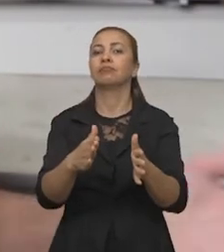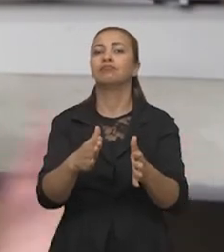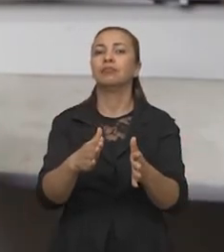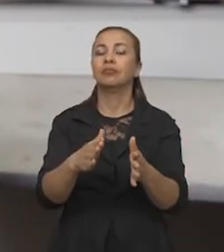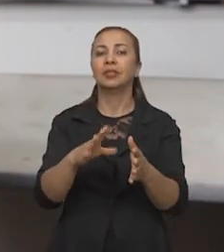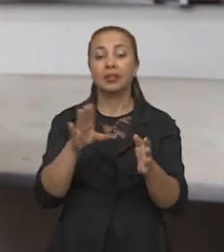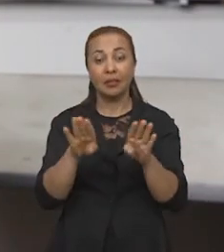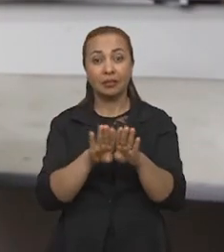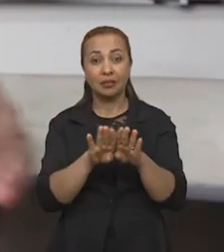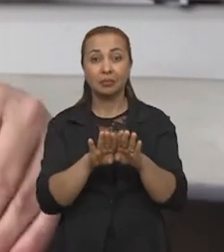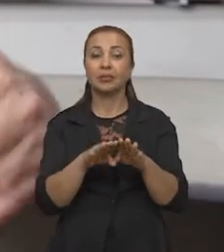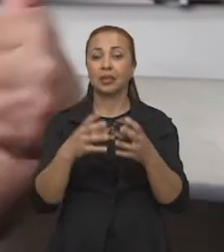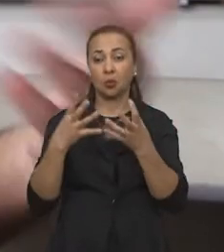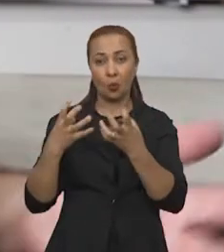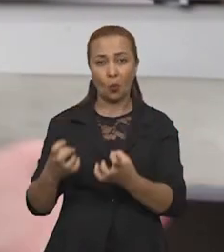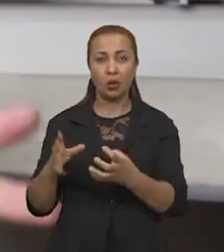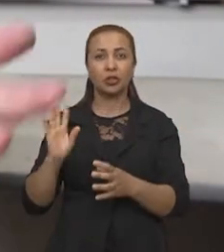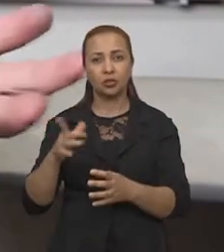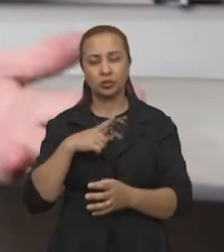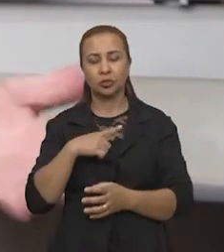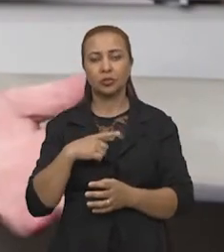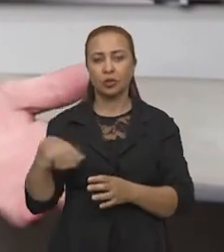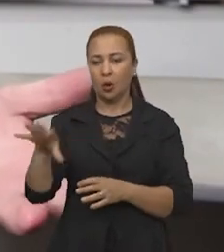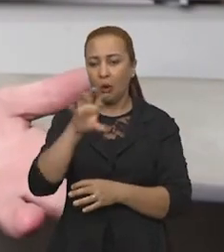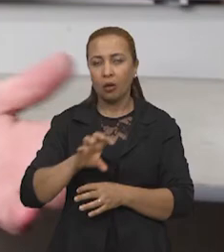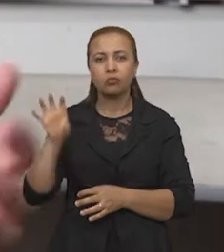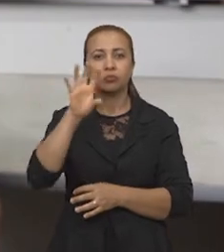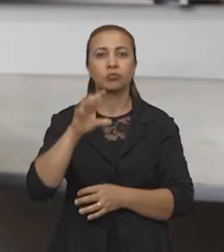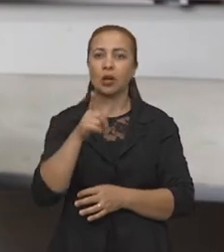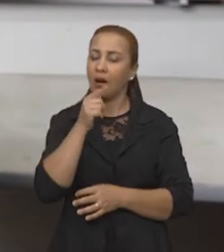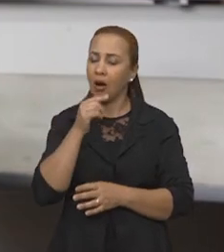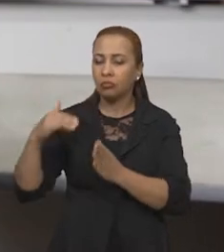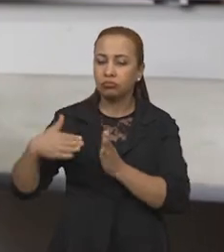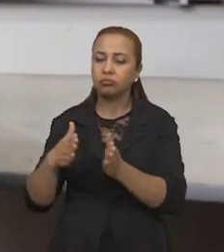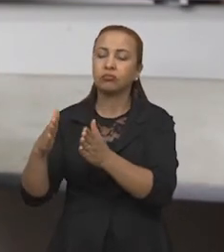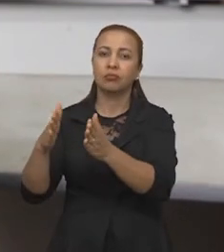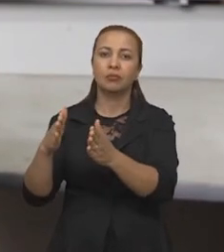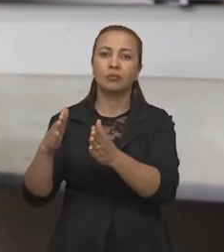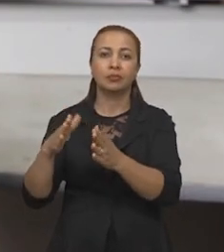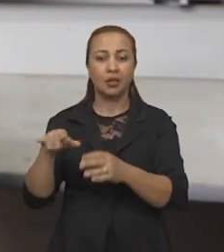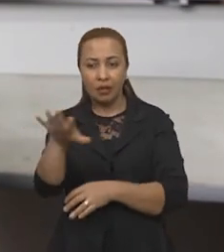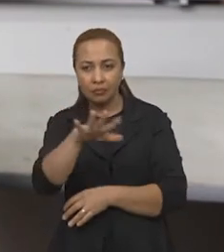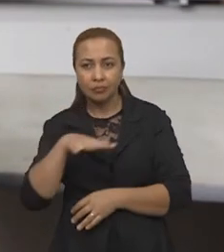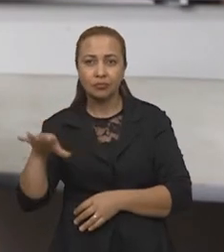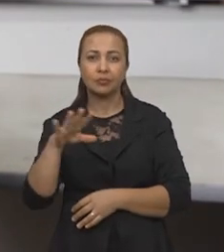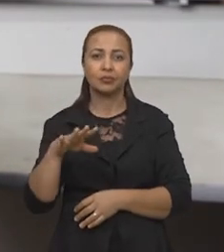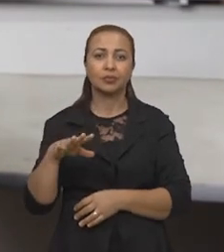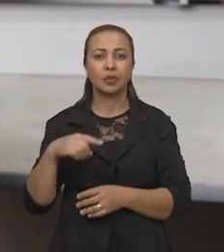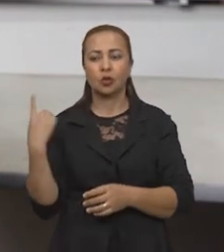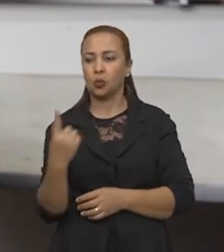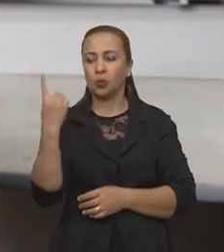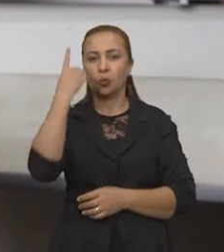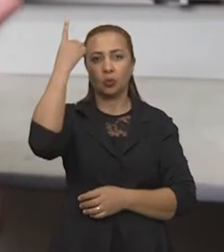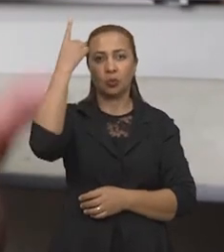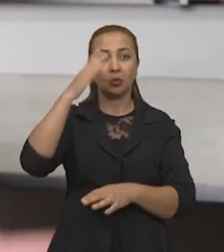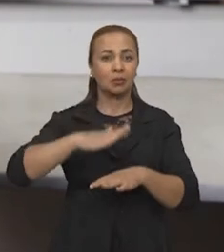no sertão, na região de semiaridez, mas nós temos áreas abrejadas, né? Aquelas áreas, né, de